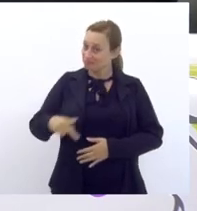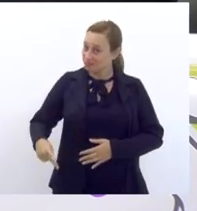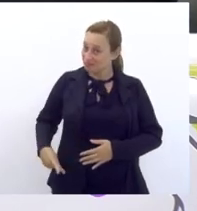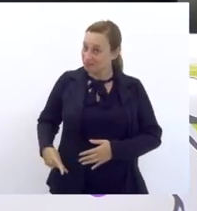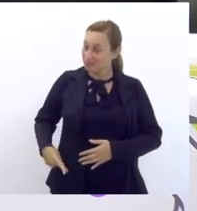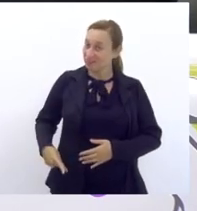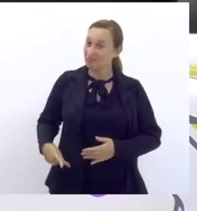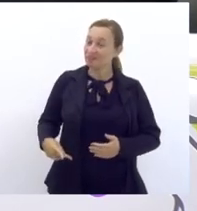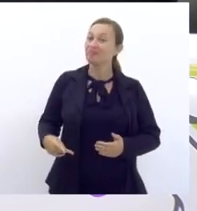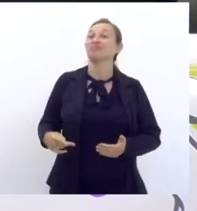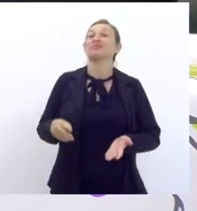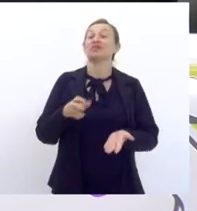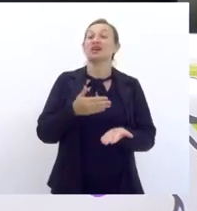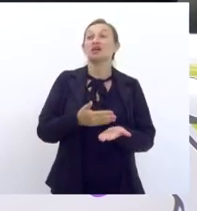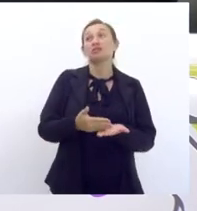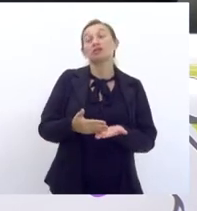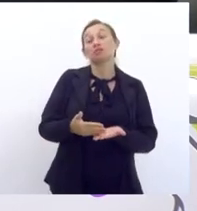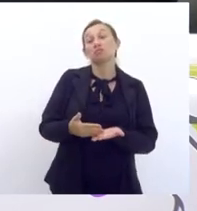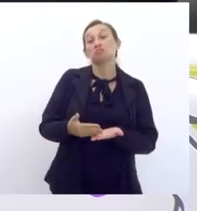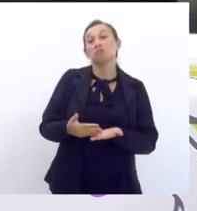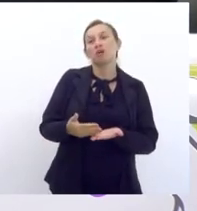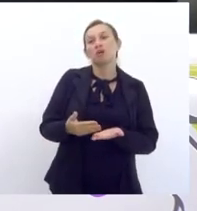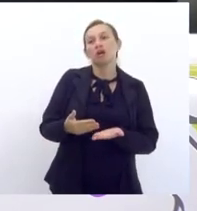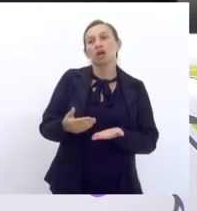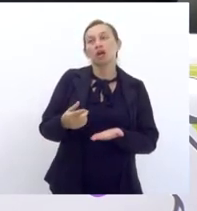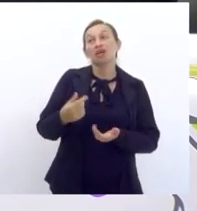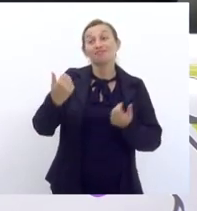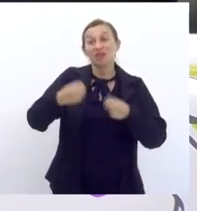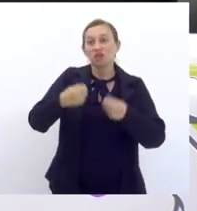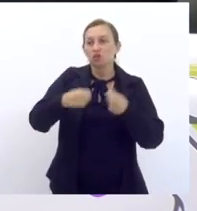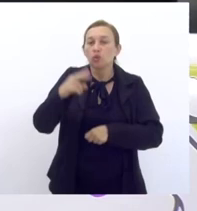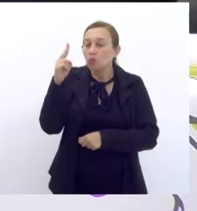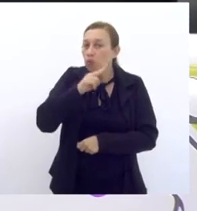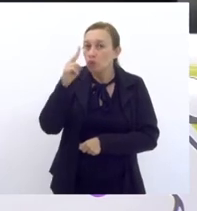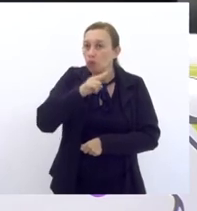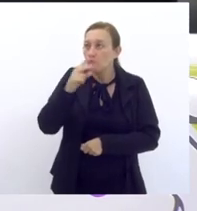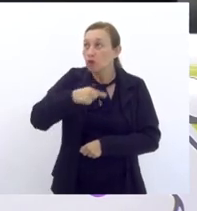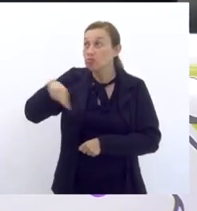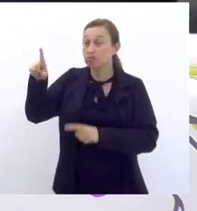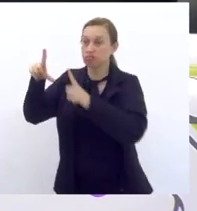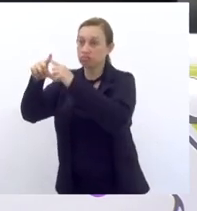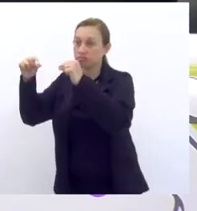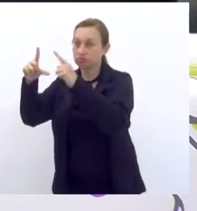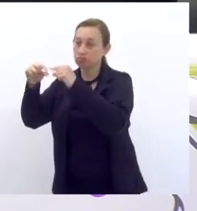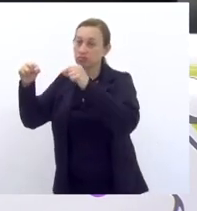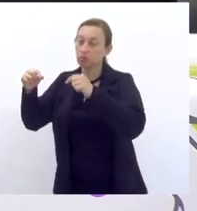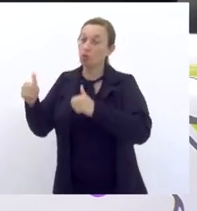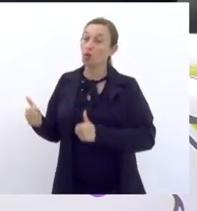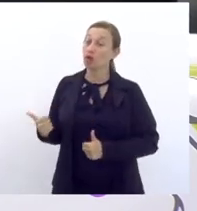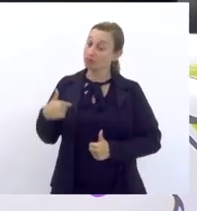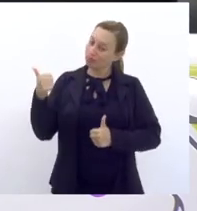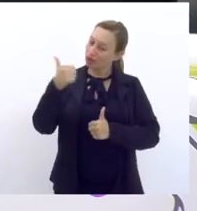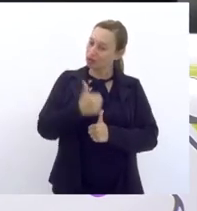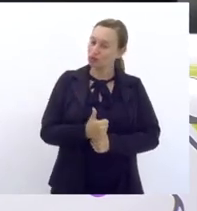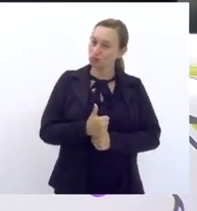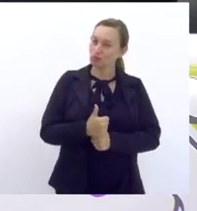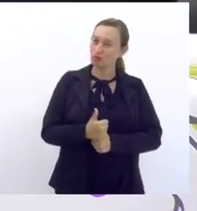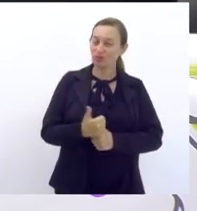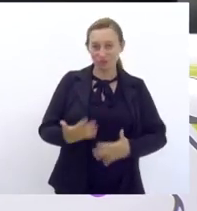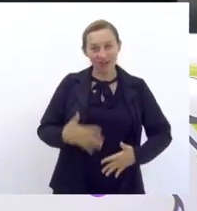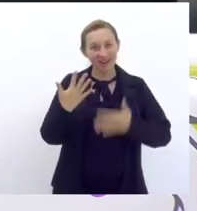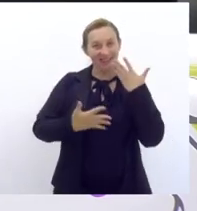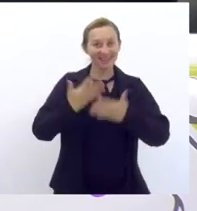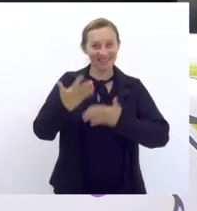teve um imprevisto e teve que a Brasília com muita honra a gente assume essa missão aqui na noite de